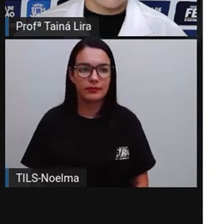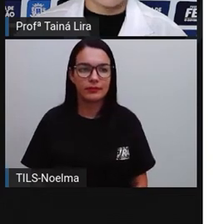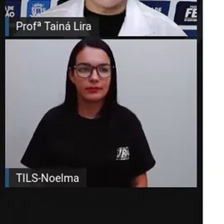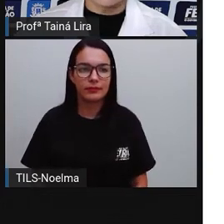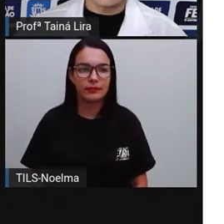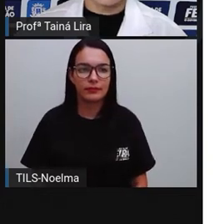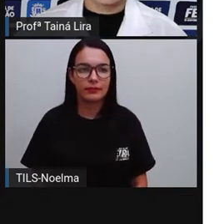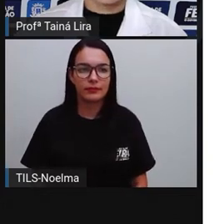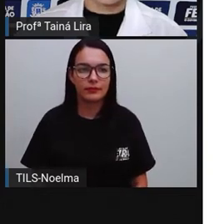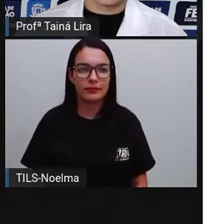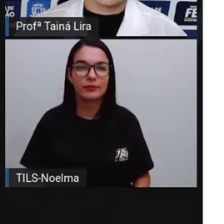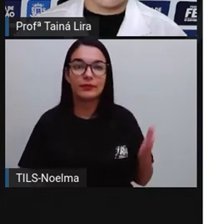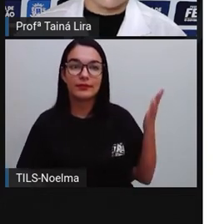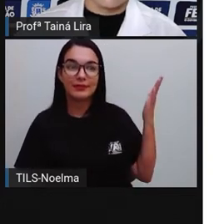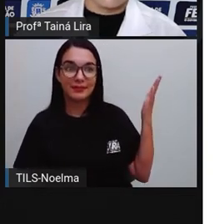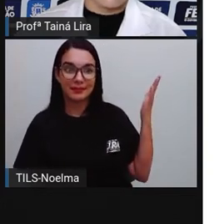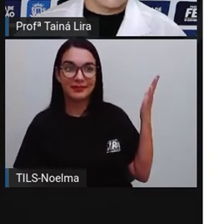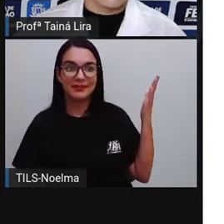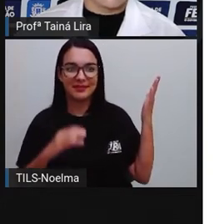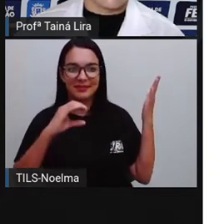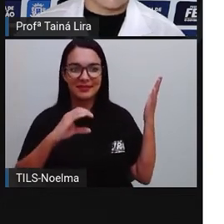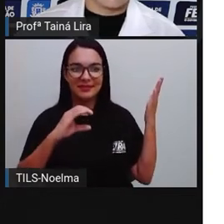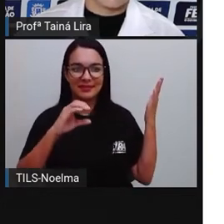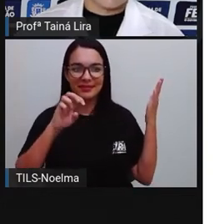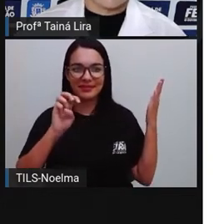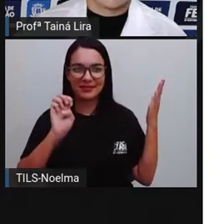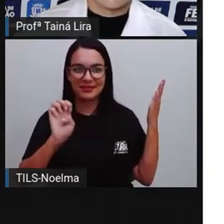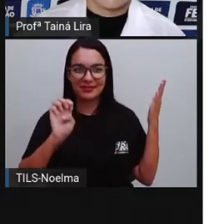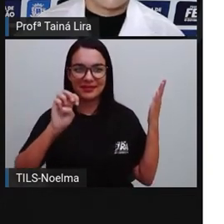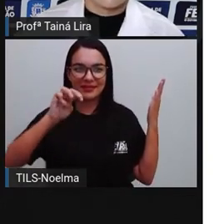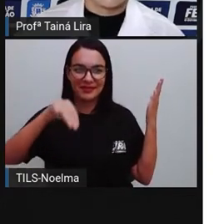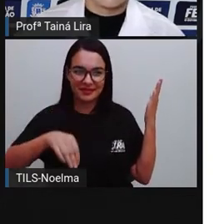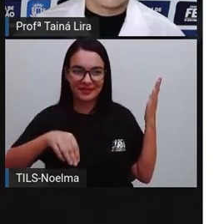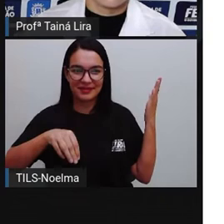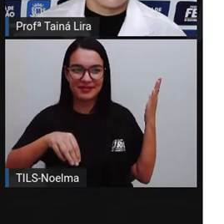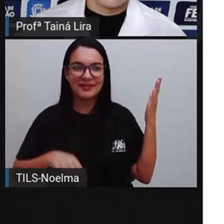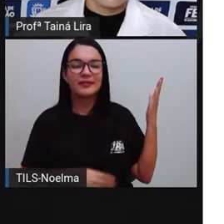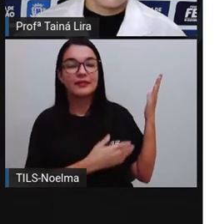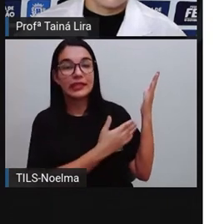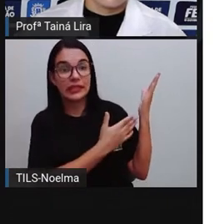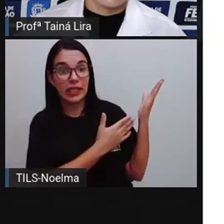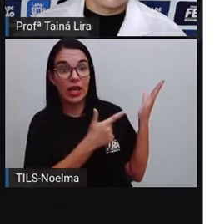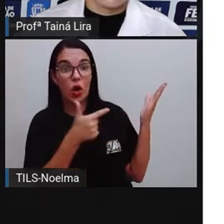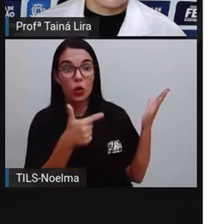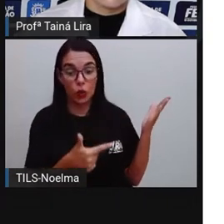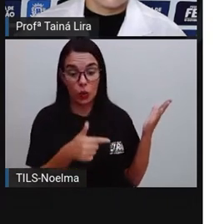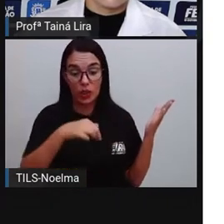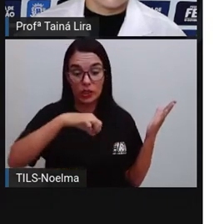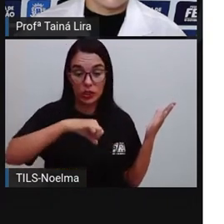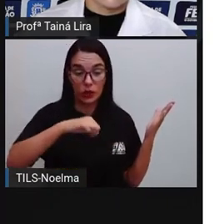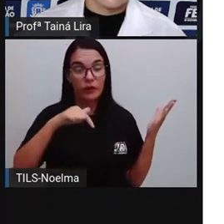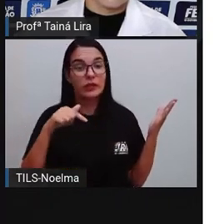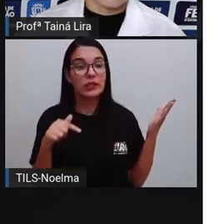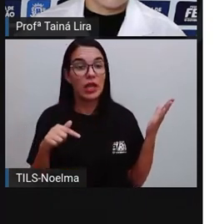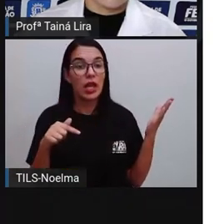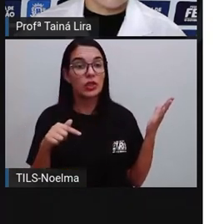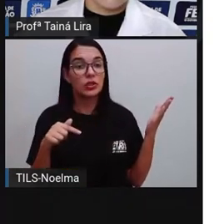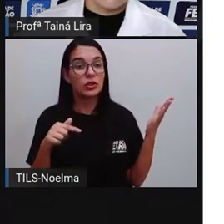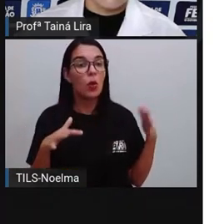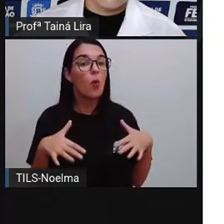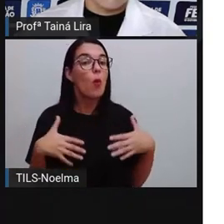esse é o número sem e esse E aí